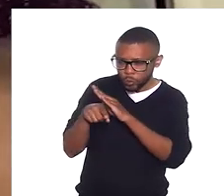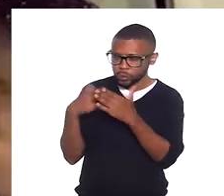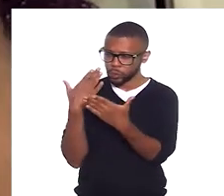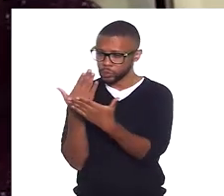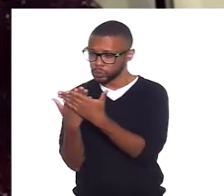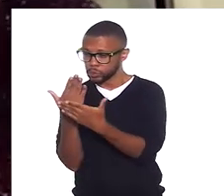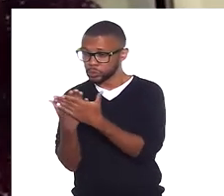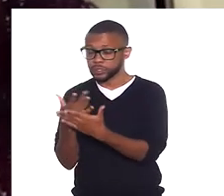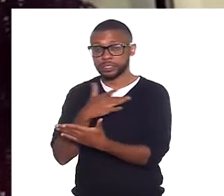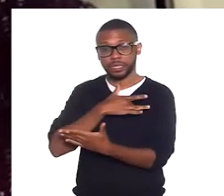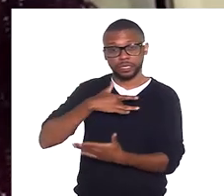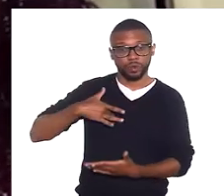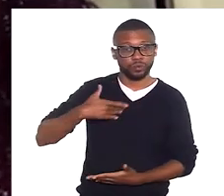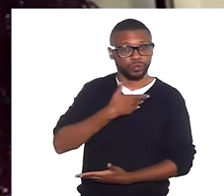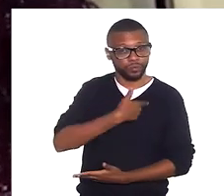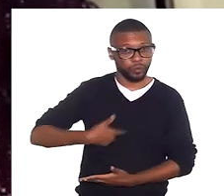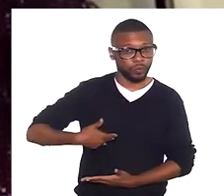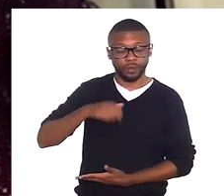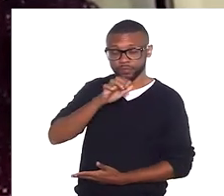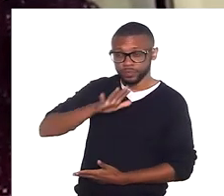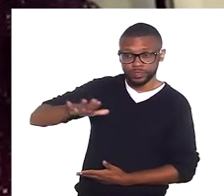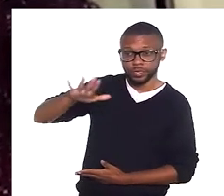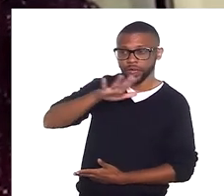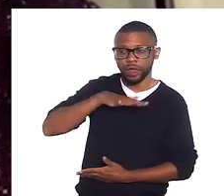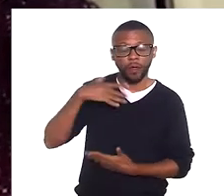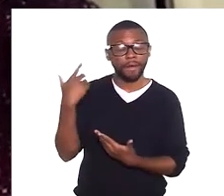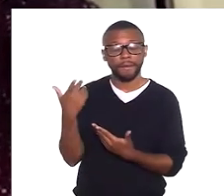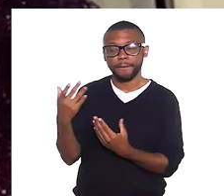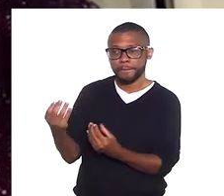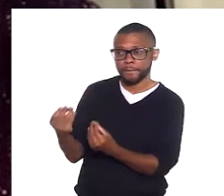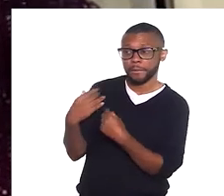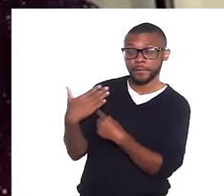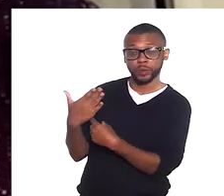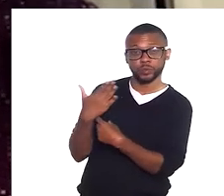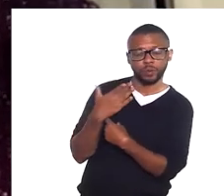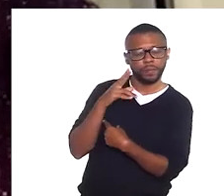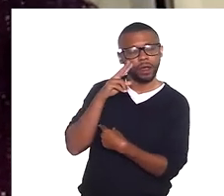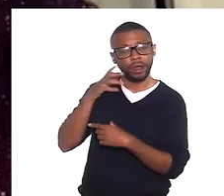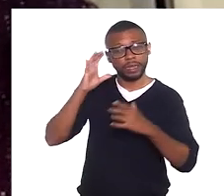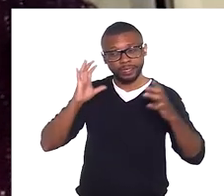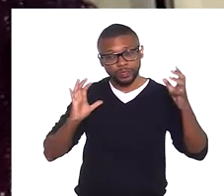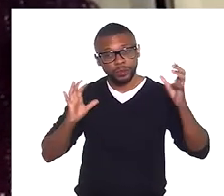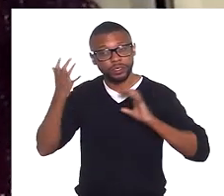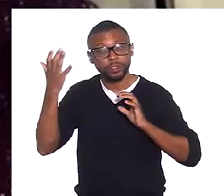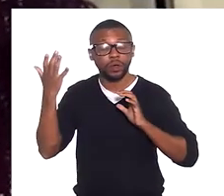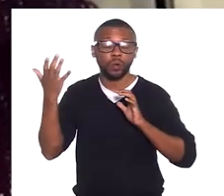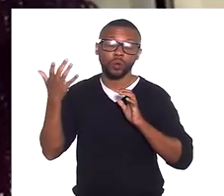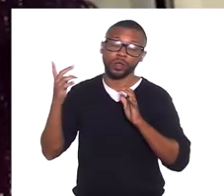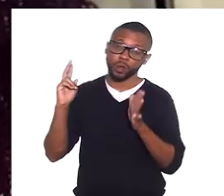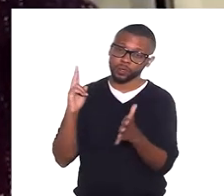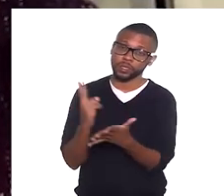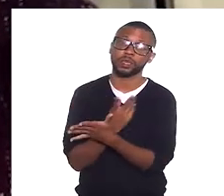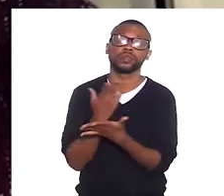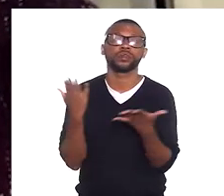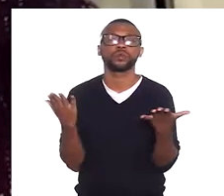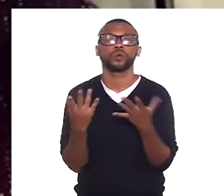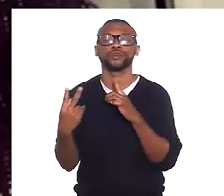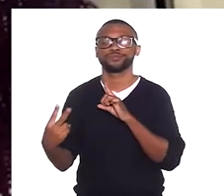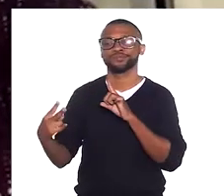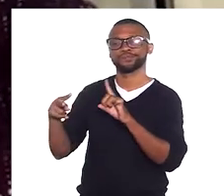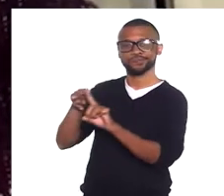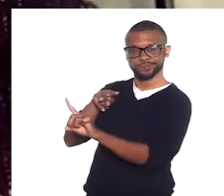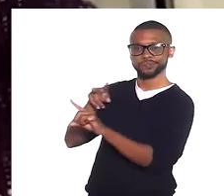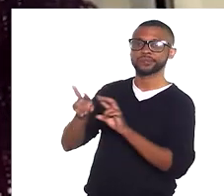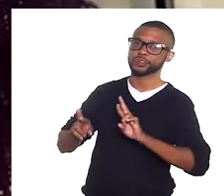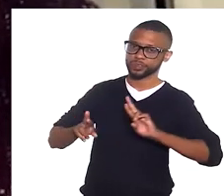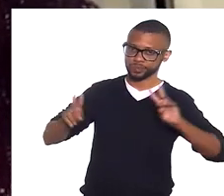na saúde pública, de uma forma geral, e me fez olhar para toda essa situação que a gente, inclusive, enfrenta hoje com a pandemia de